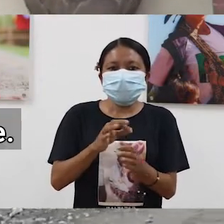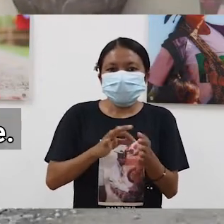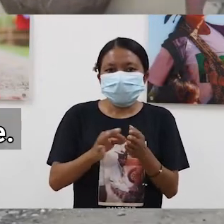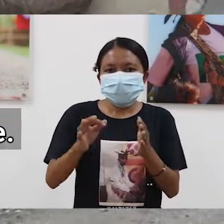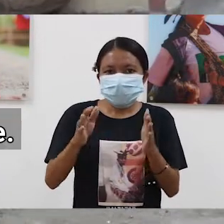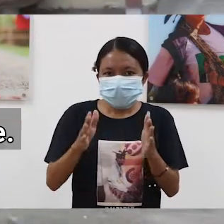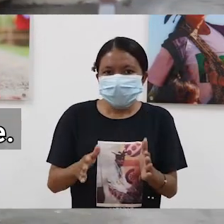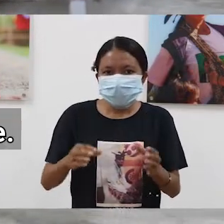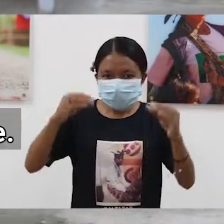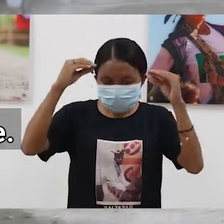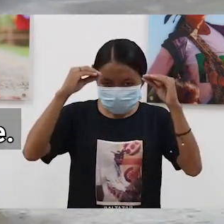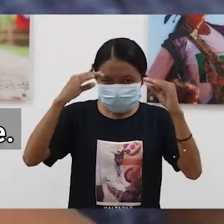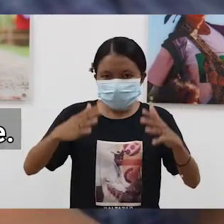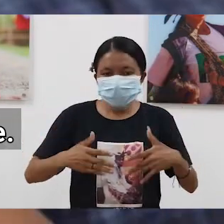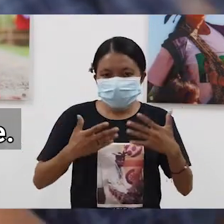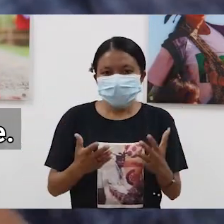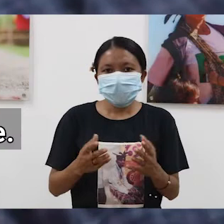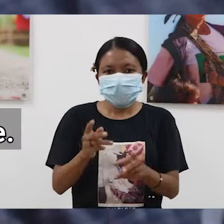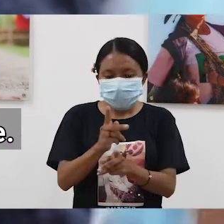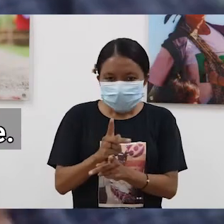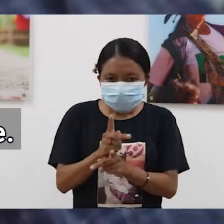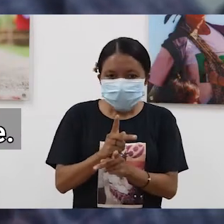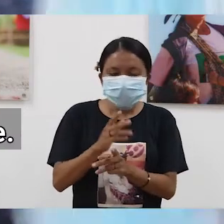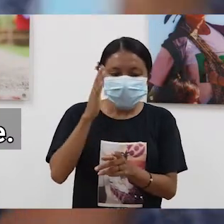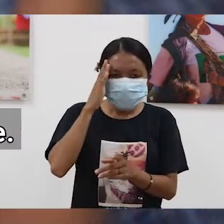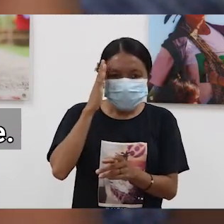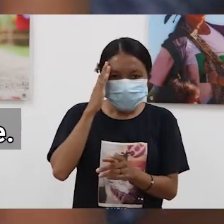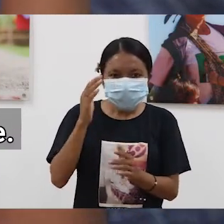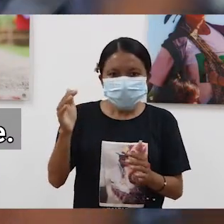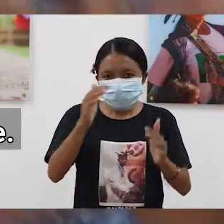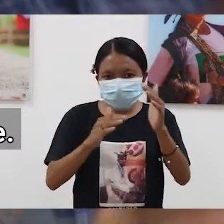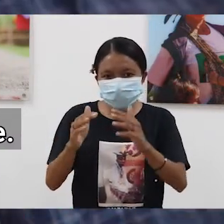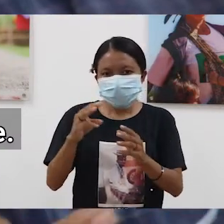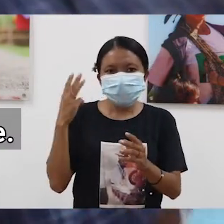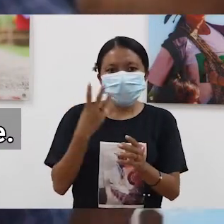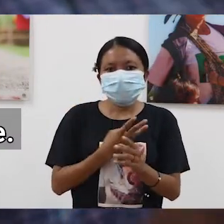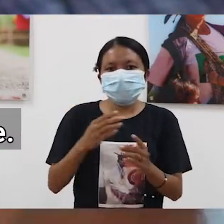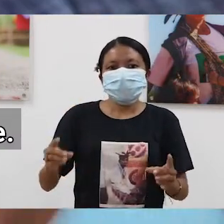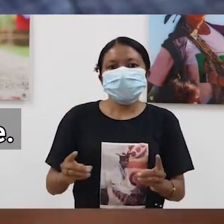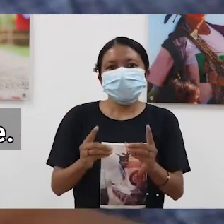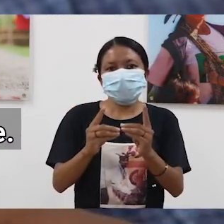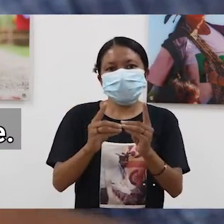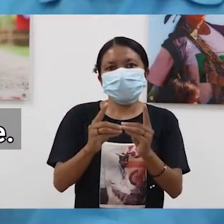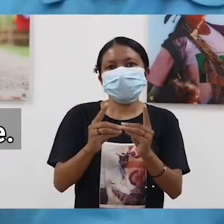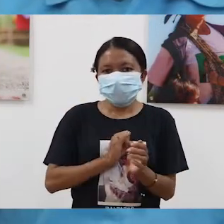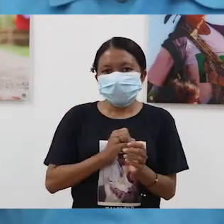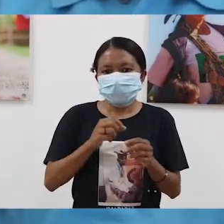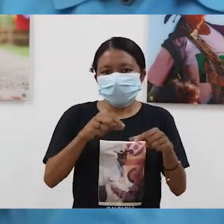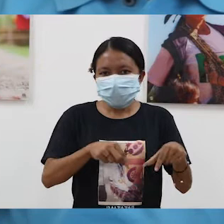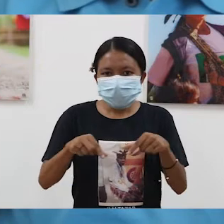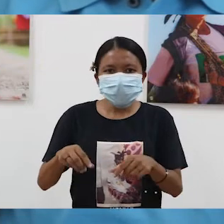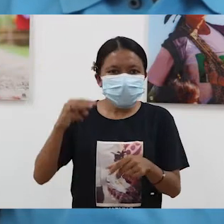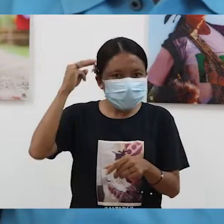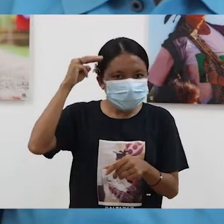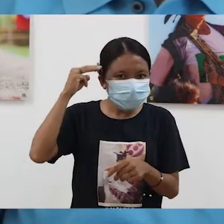né? Hanorin tebes uinsa tu domina emoção e ha problema rumah nebe maka kita soro. Hau iha